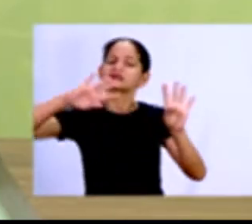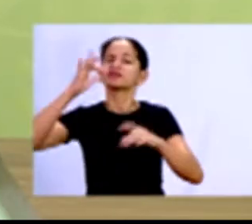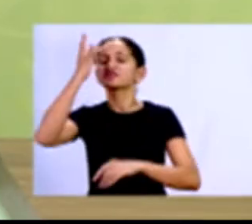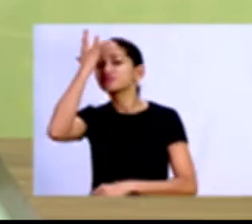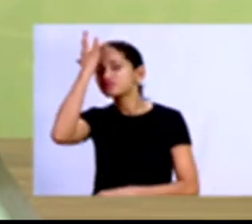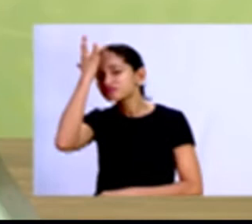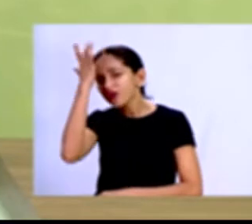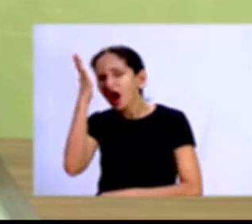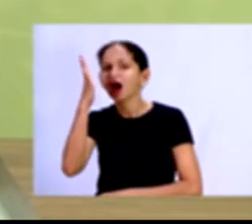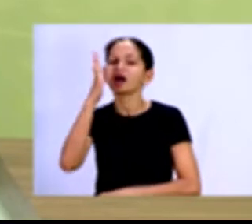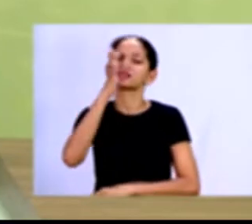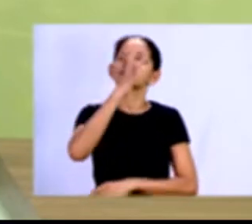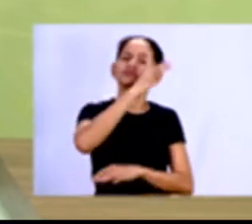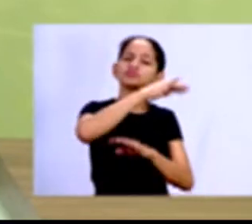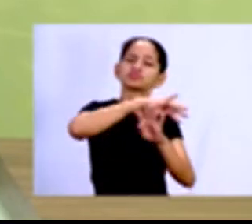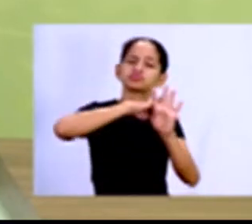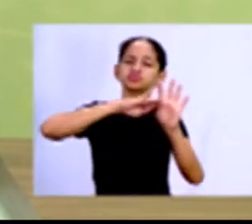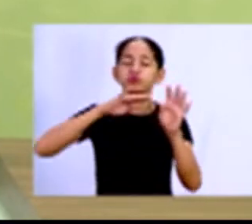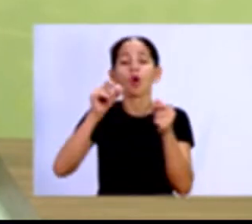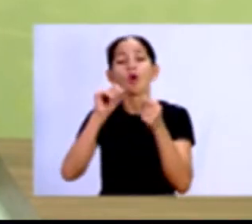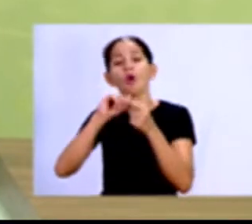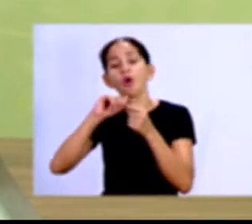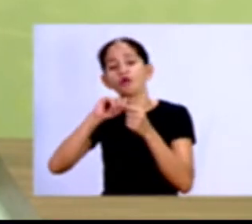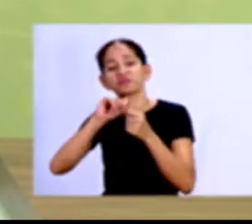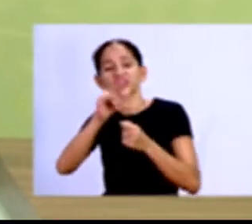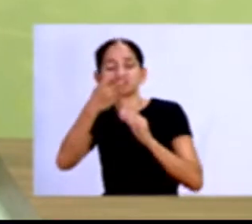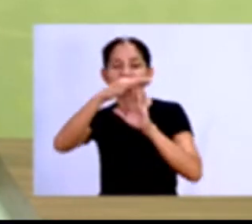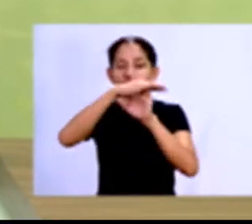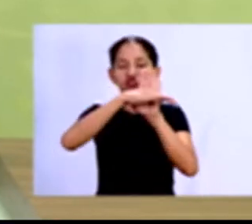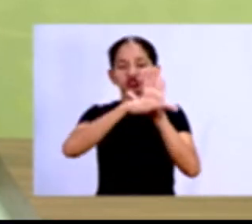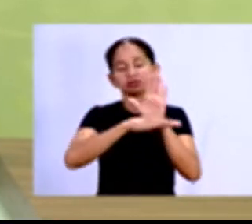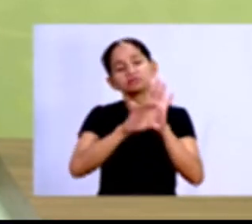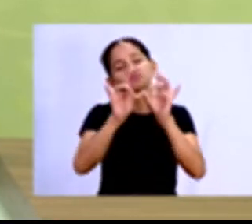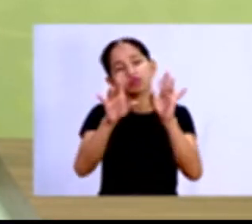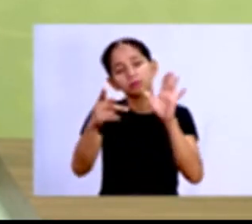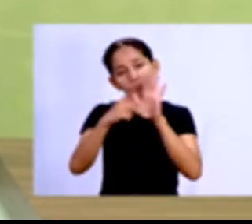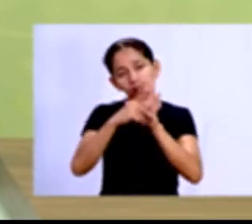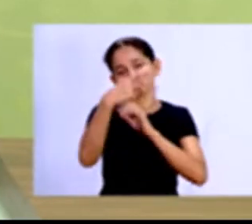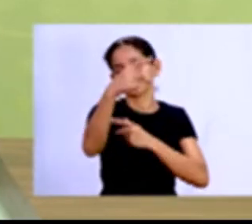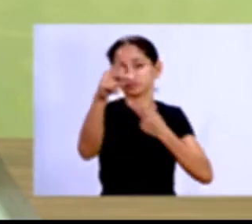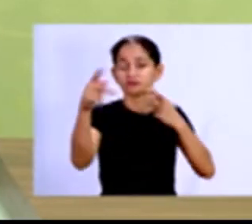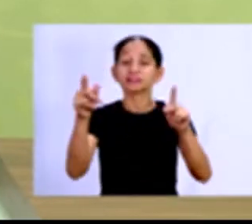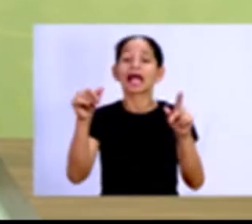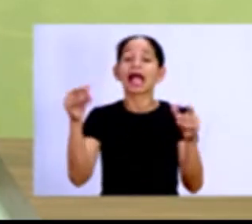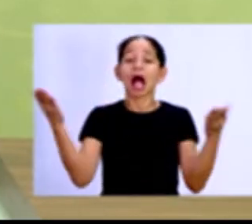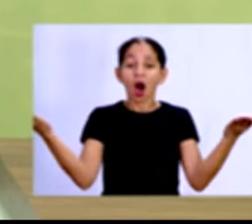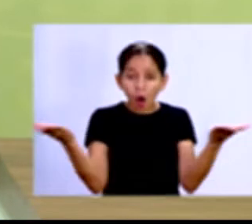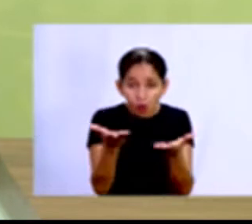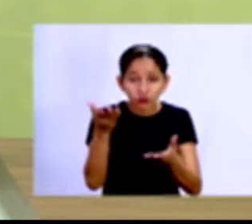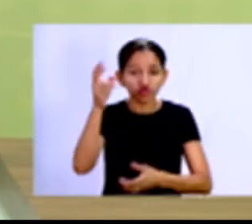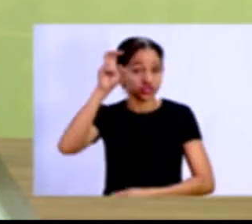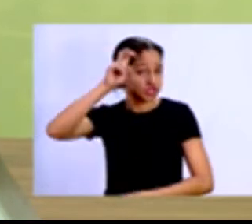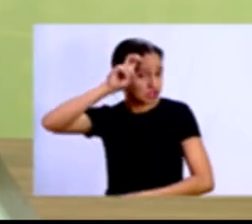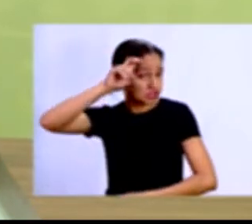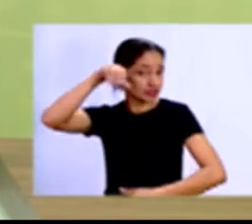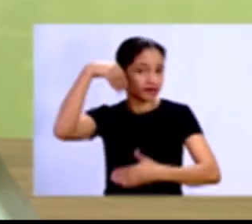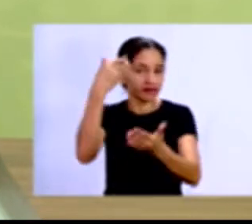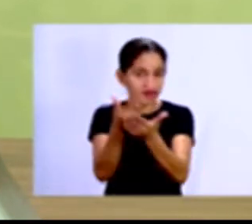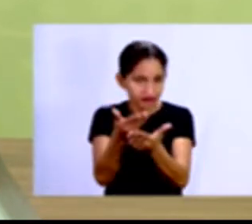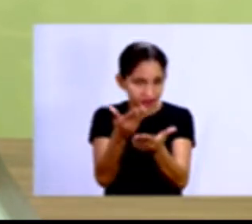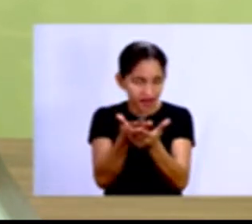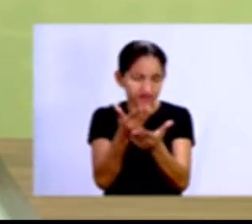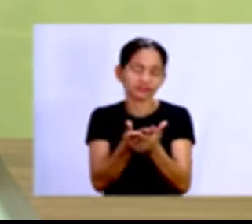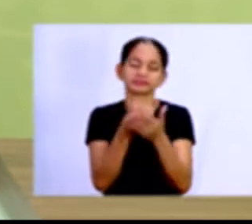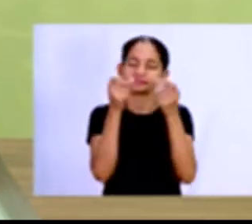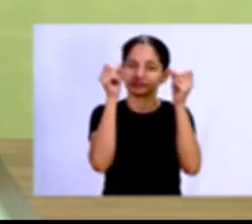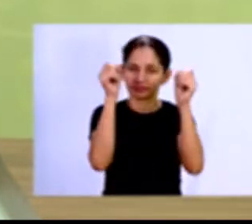mundo usa smartphones, tem um calendário, né? Faz uma agenda, coloca assim, porque você tem a aula hoje, quinta-feira, a próxima aula